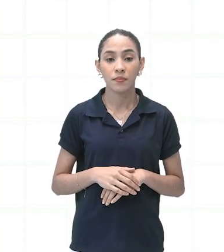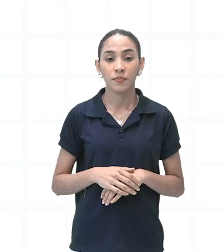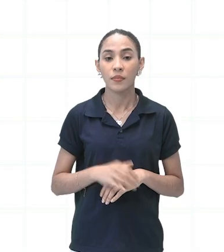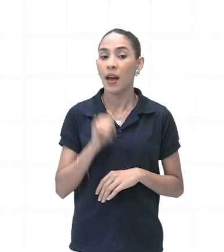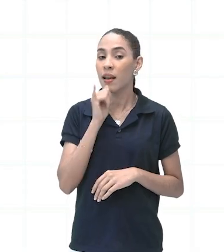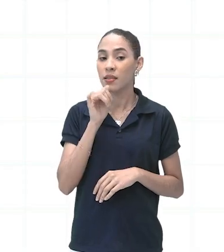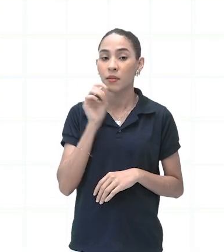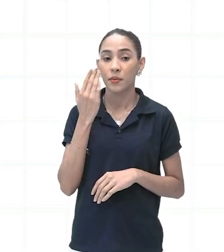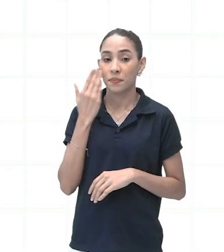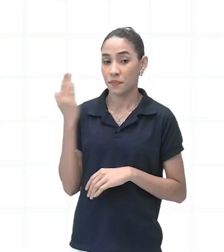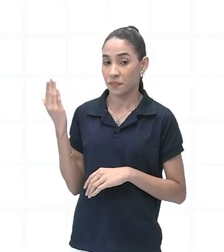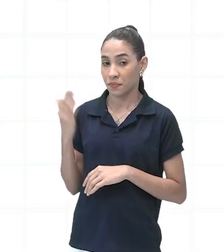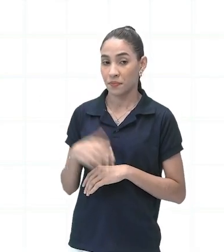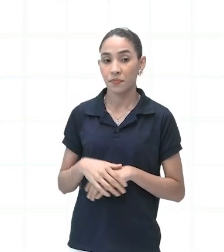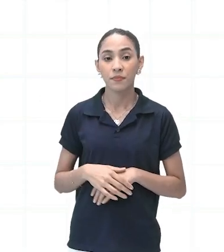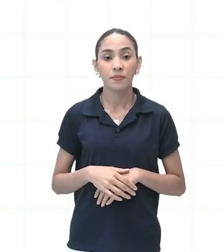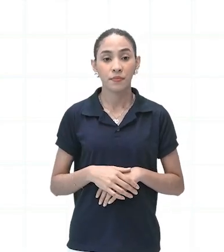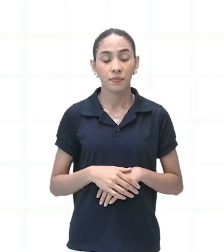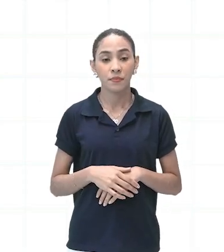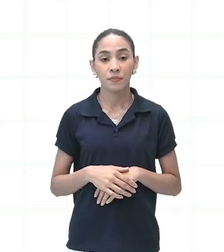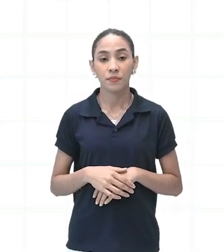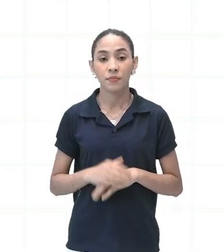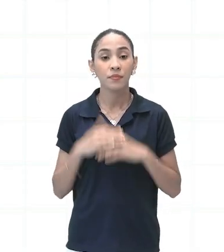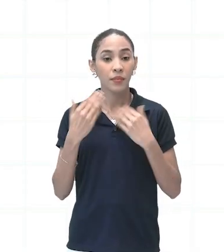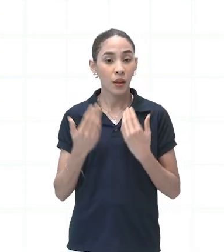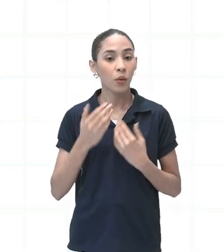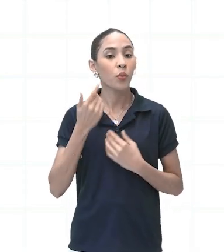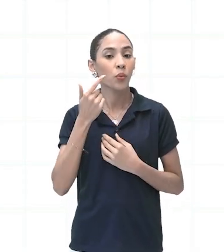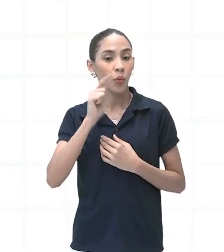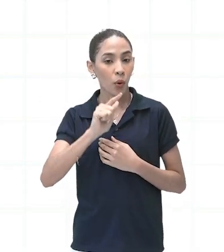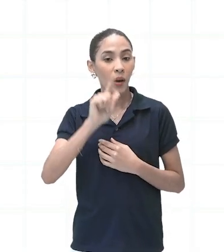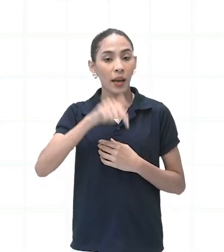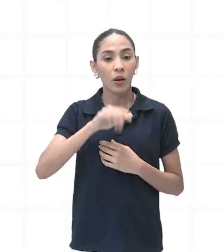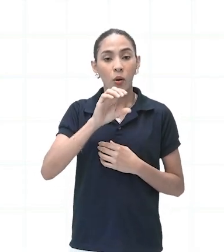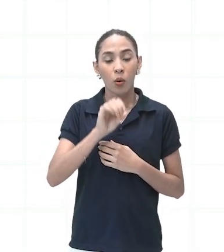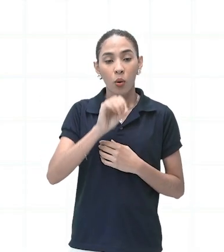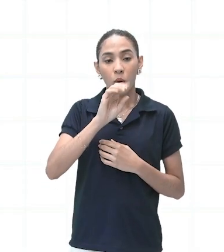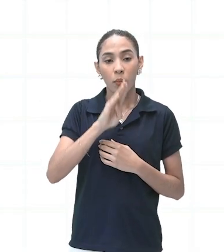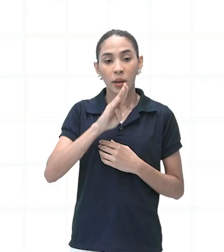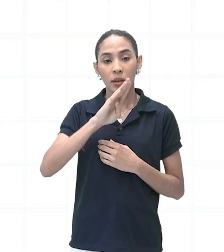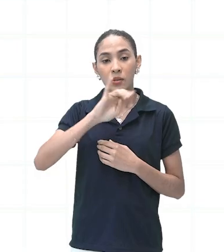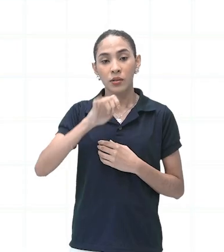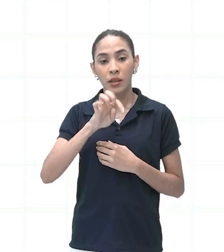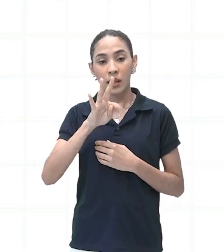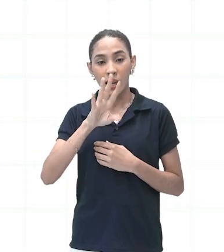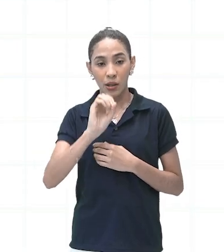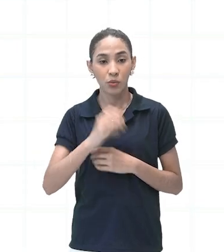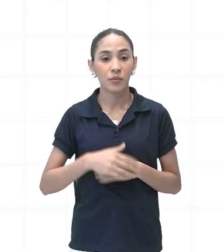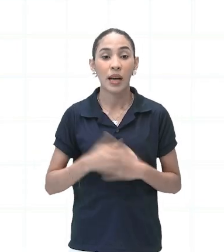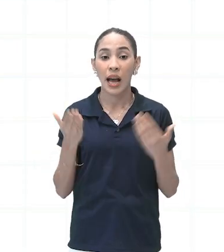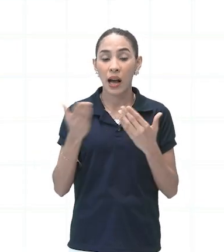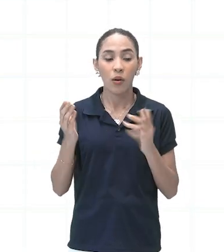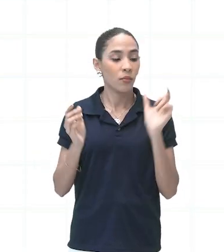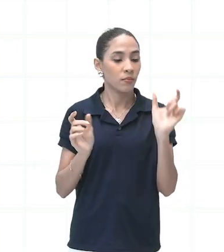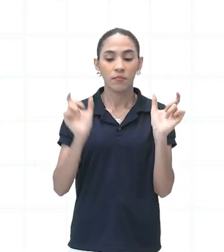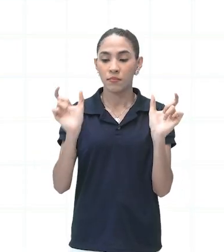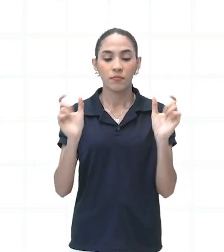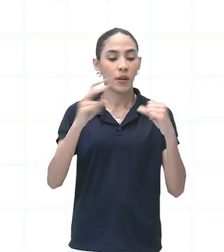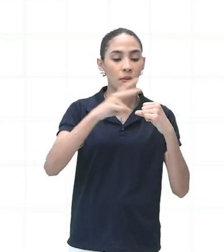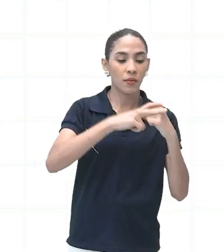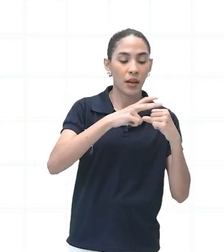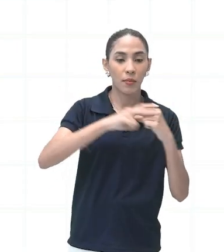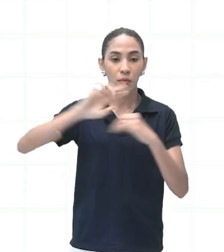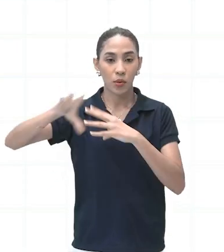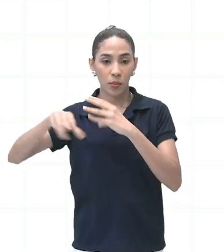claro aqui. Passei muito tempo longe, né? Então, de novo, isso aqui é o objeto. E agora sim, olhando a mediação entre eles,